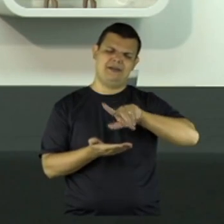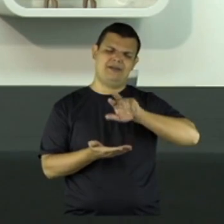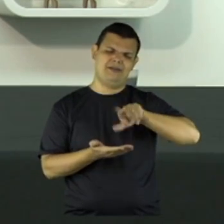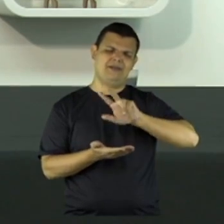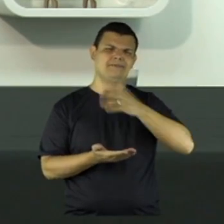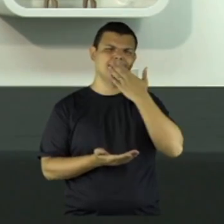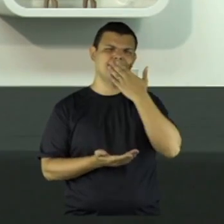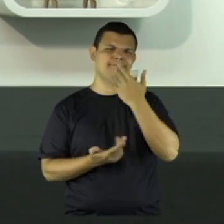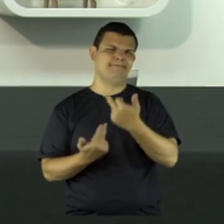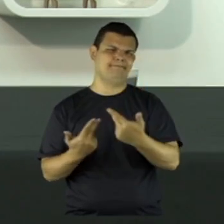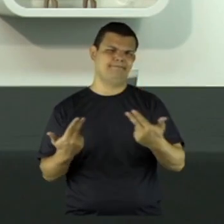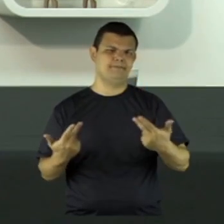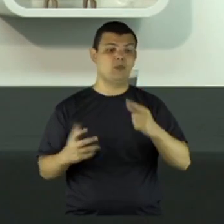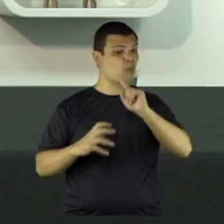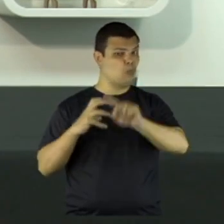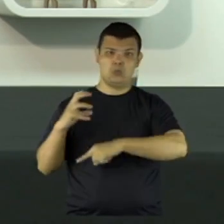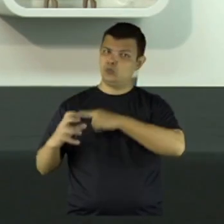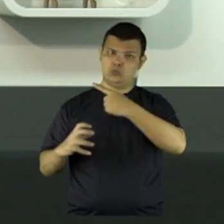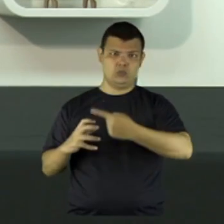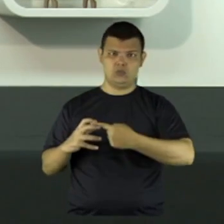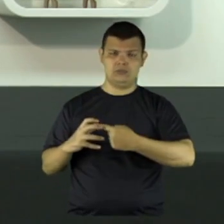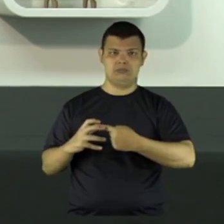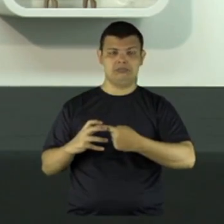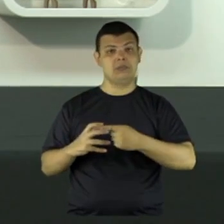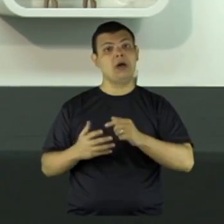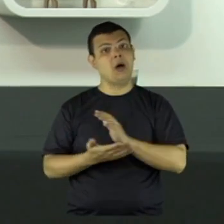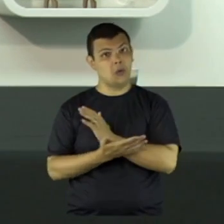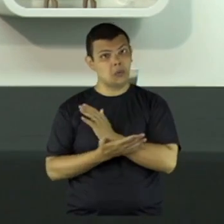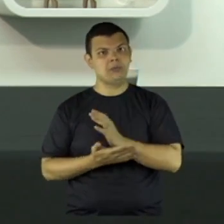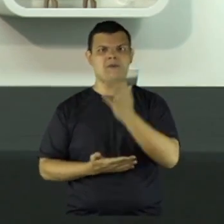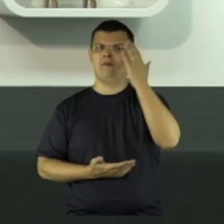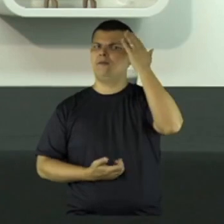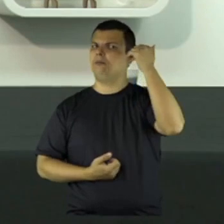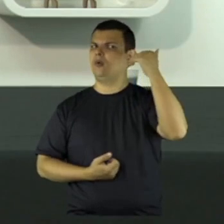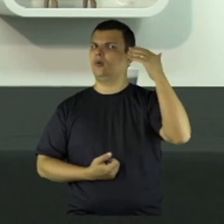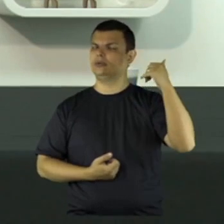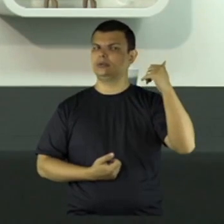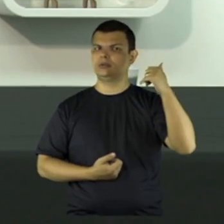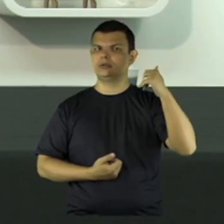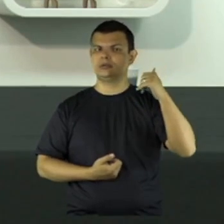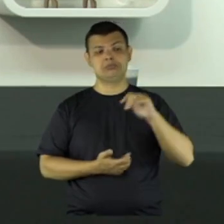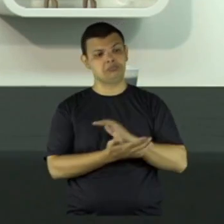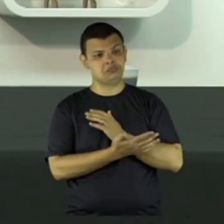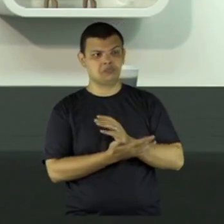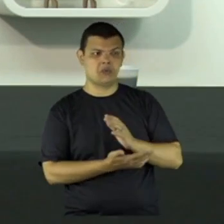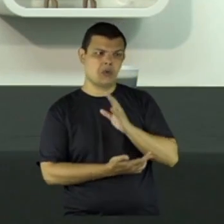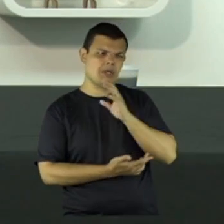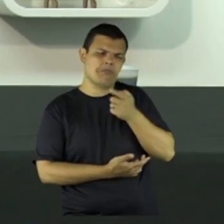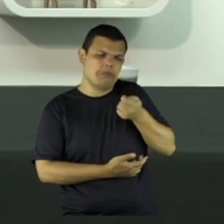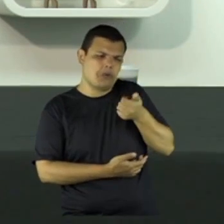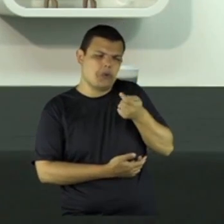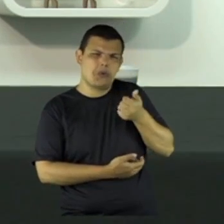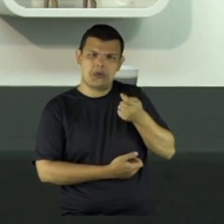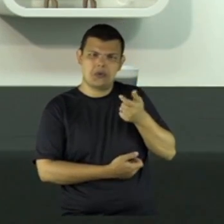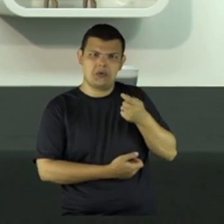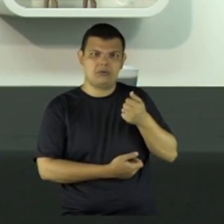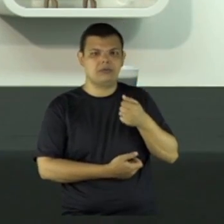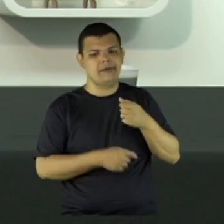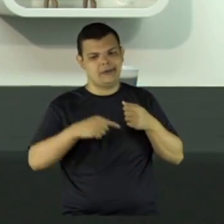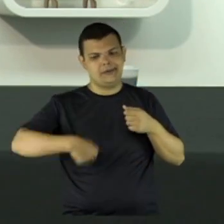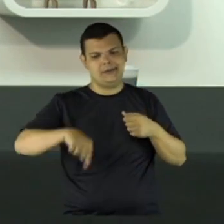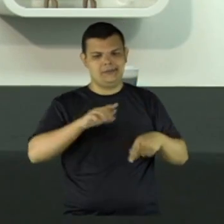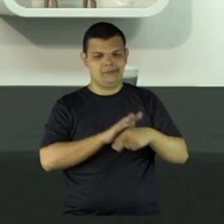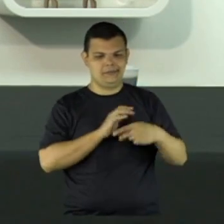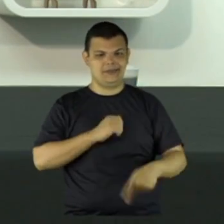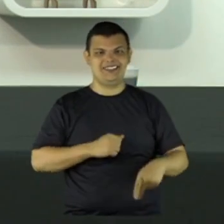de lutas no mundo inteiro. Temos algumas muito conhecidas e outras completamente desconhecidas para a gente